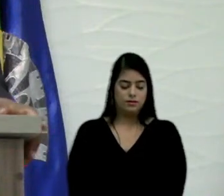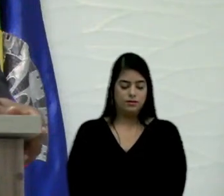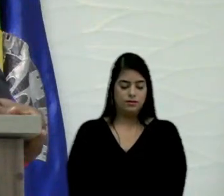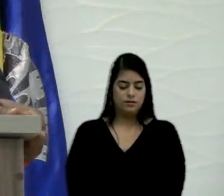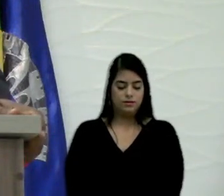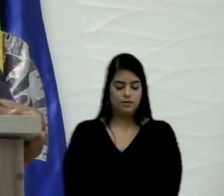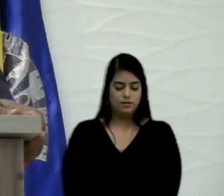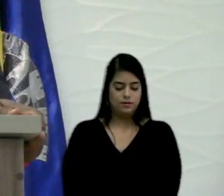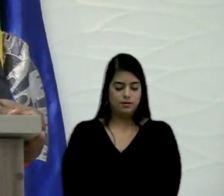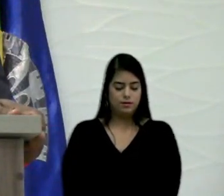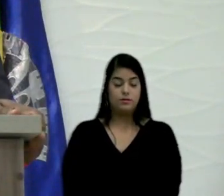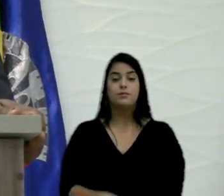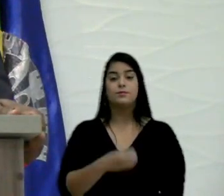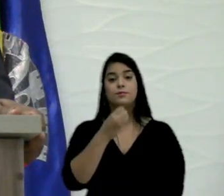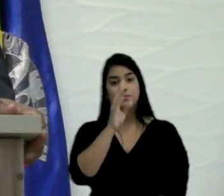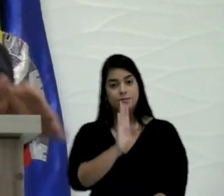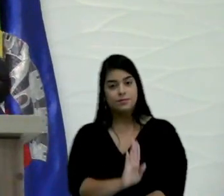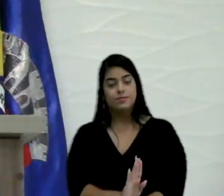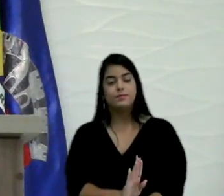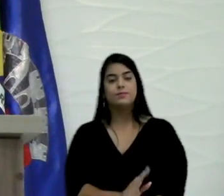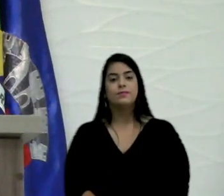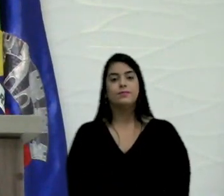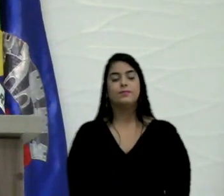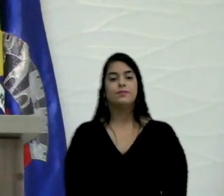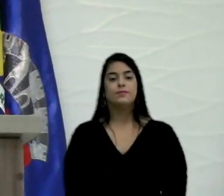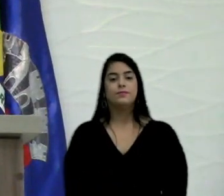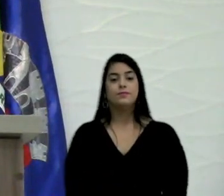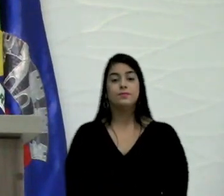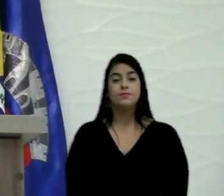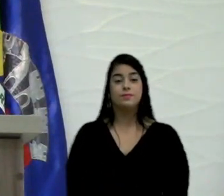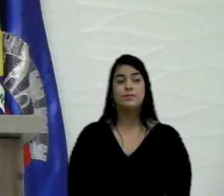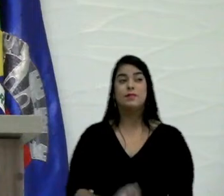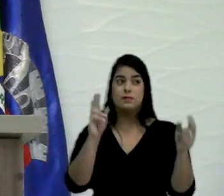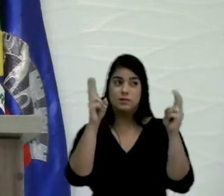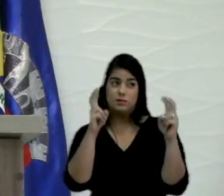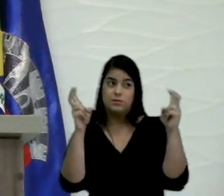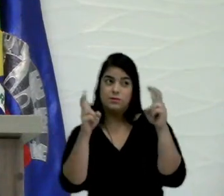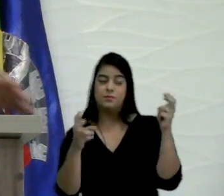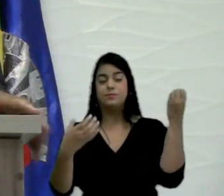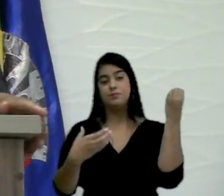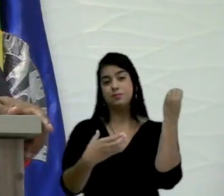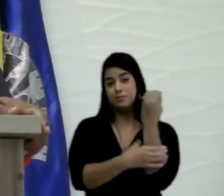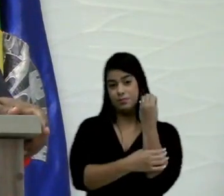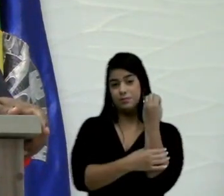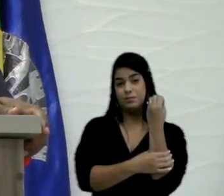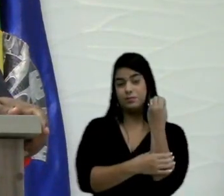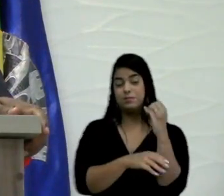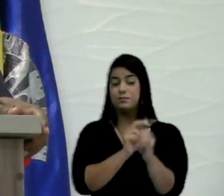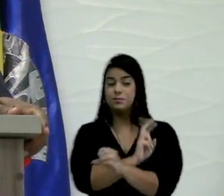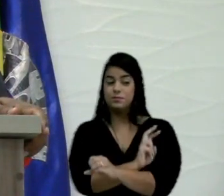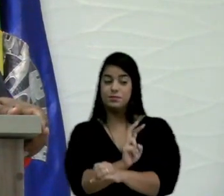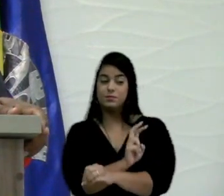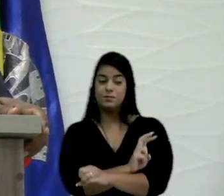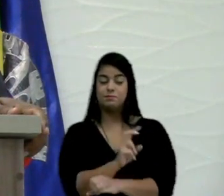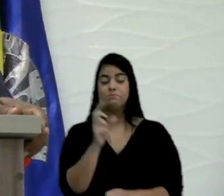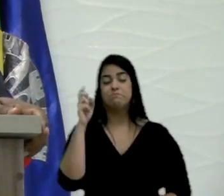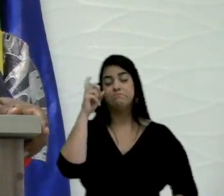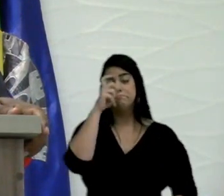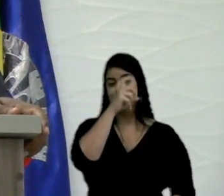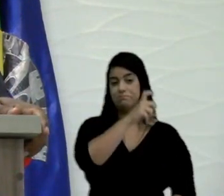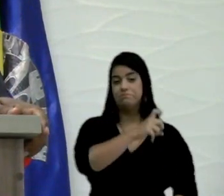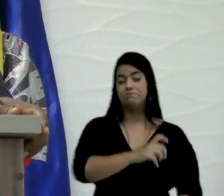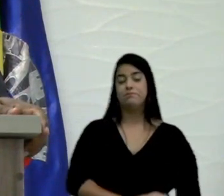rádio Boa tarde a questão de segurança é uma coisa muito